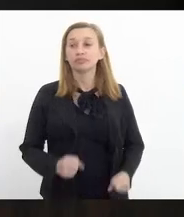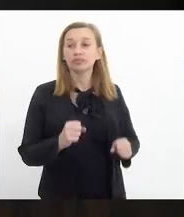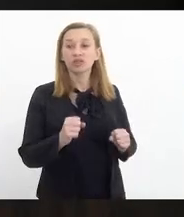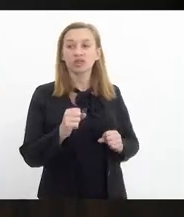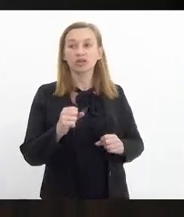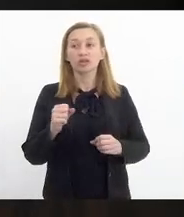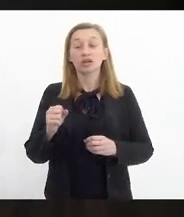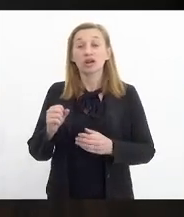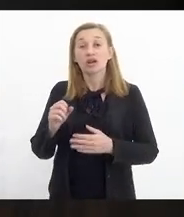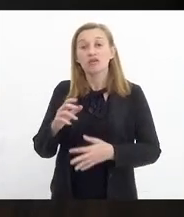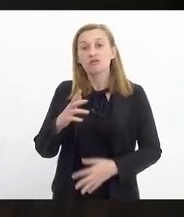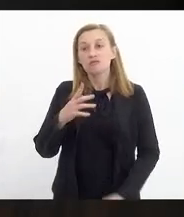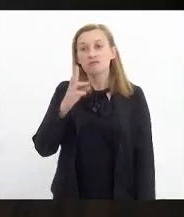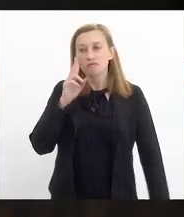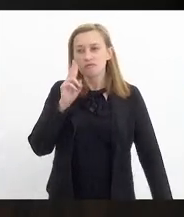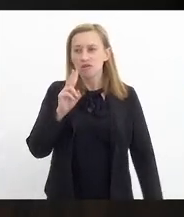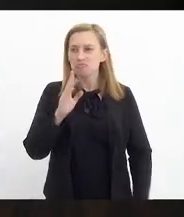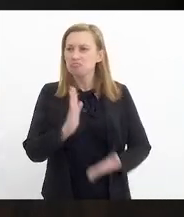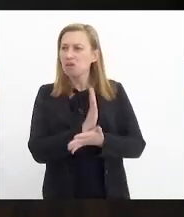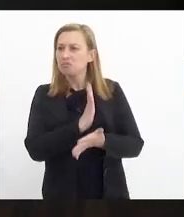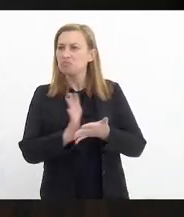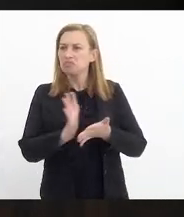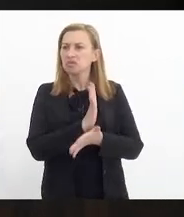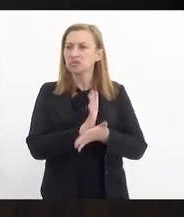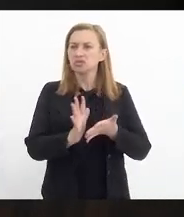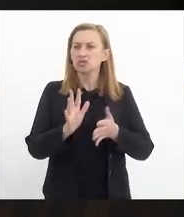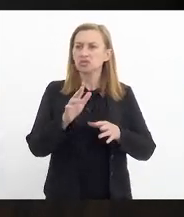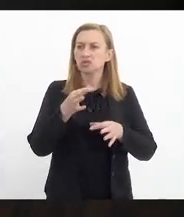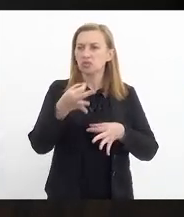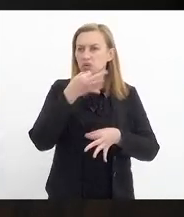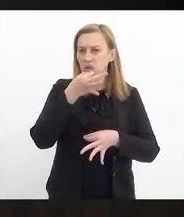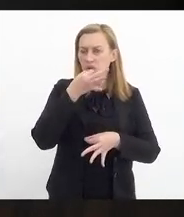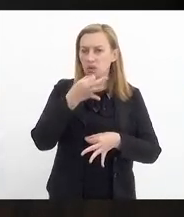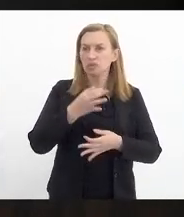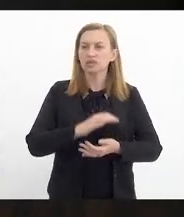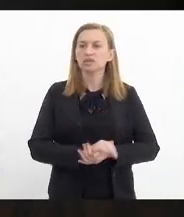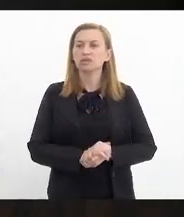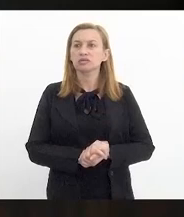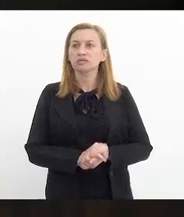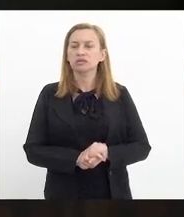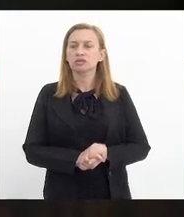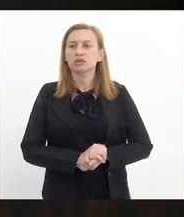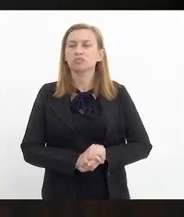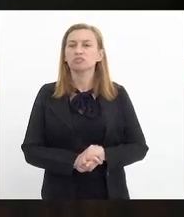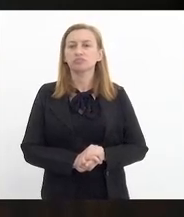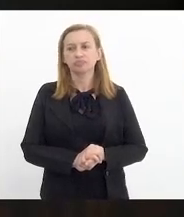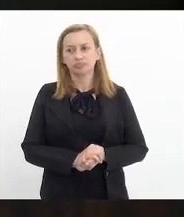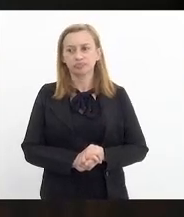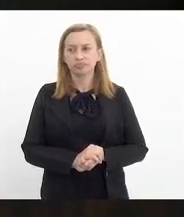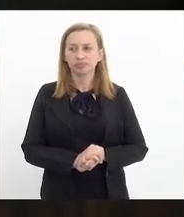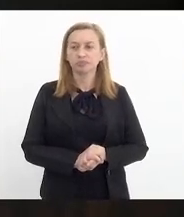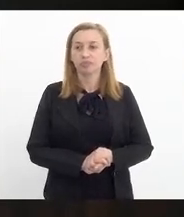Mas eu acho que ali está, diria, 90%, 95% do que foi possível chegar. Mas, perdão,